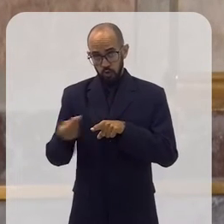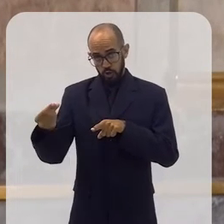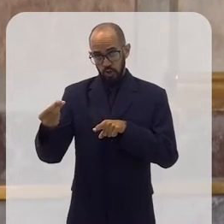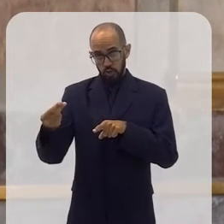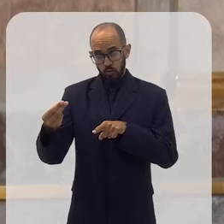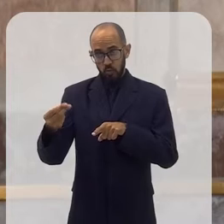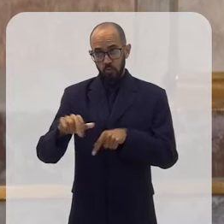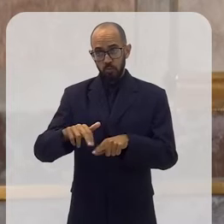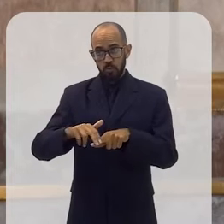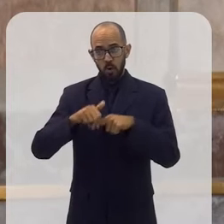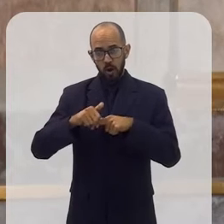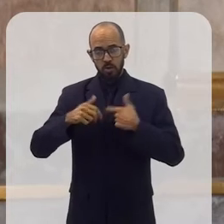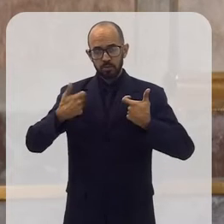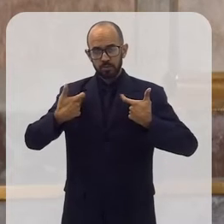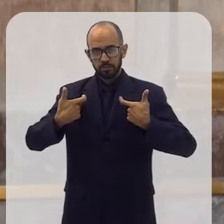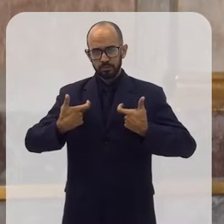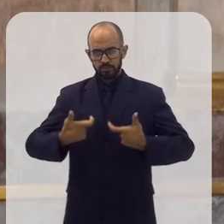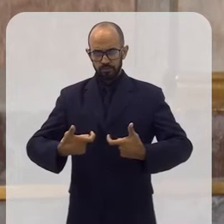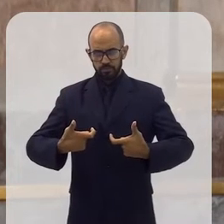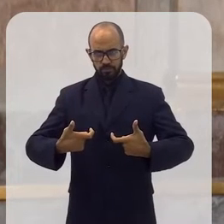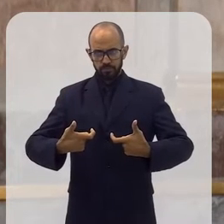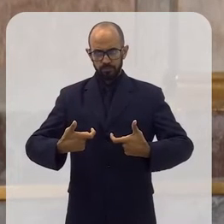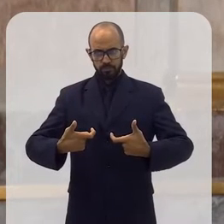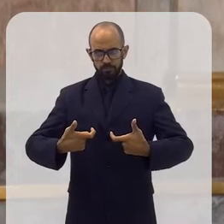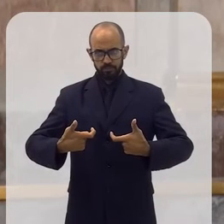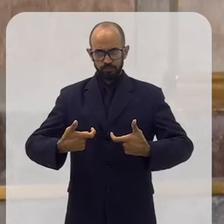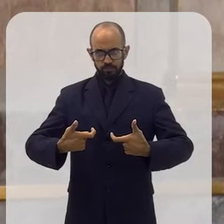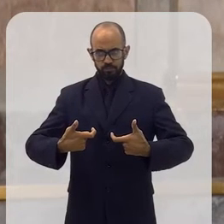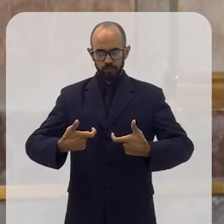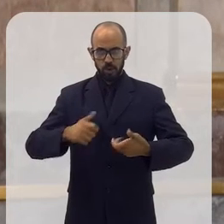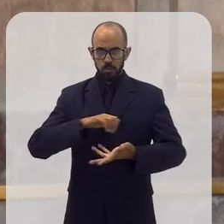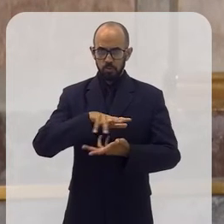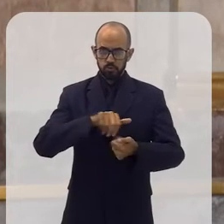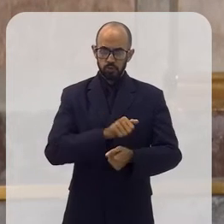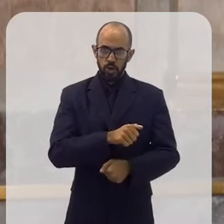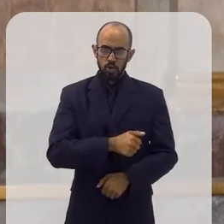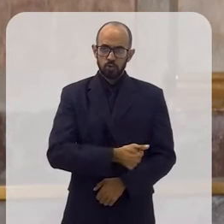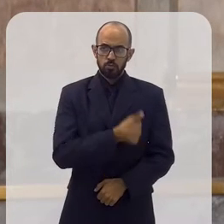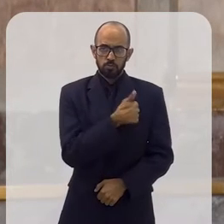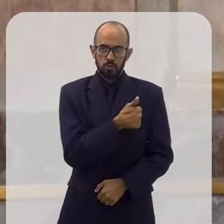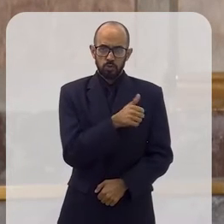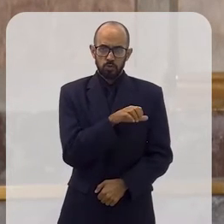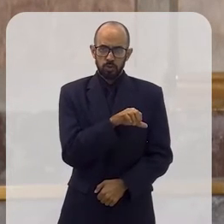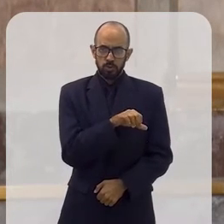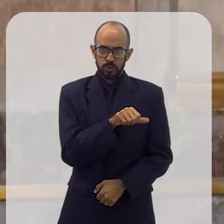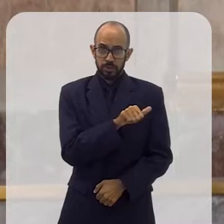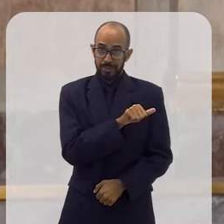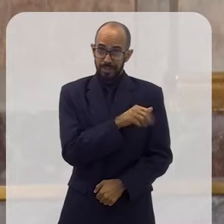fugiram do Líbano e da Síria durante as guerras mundial de